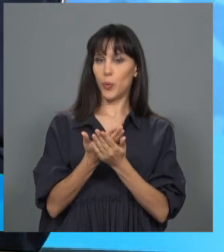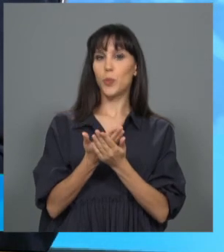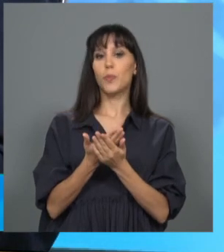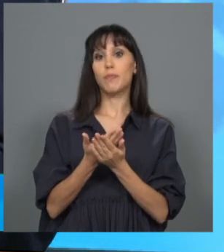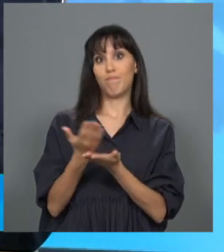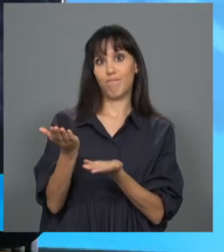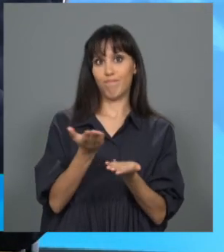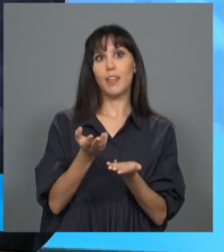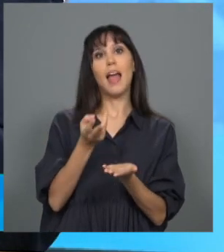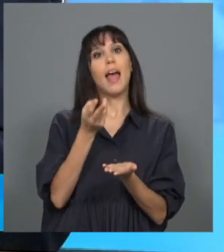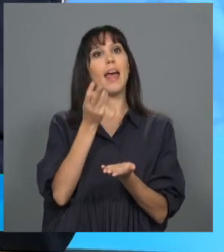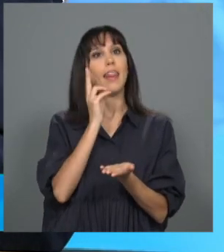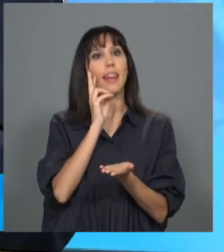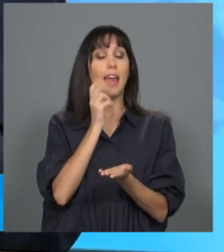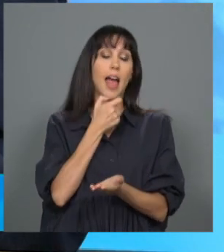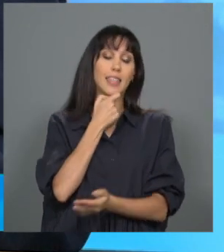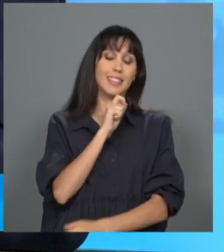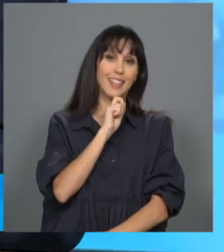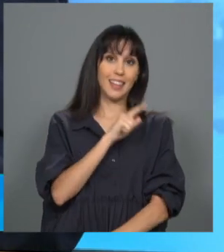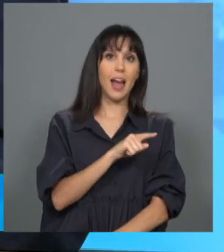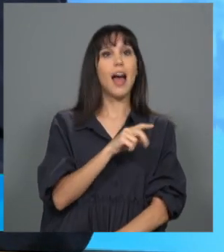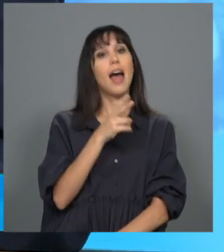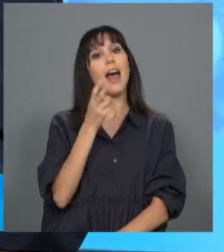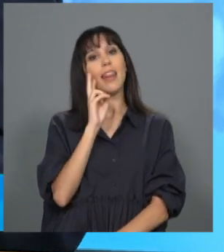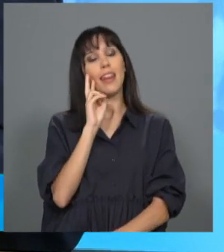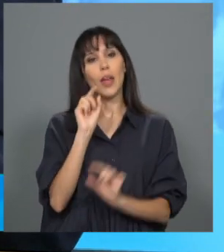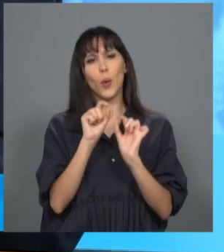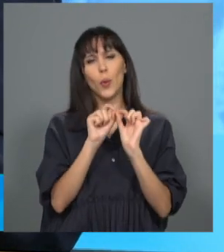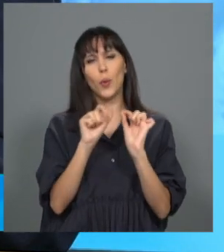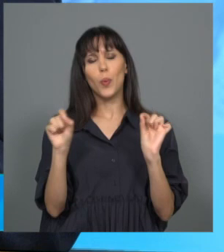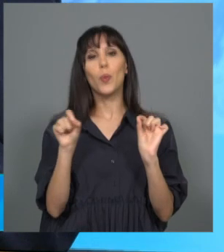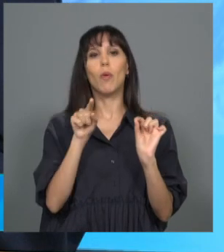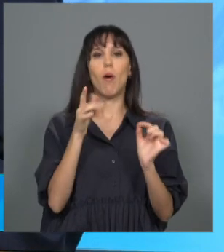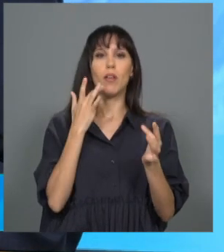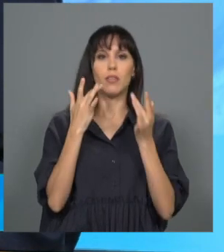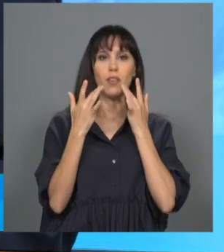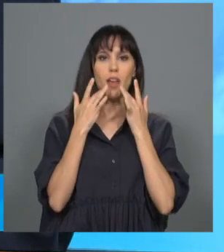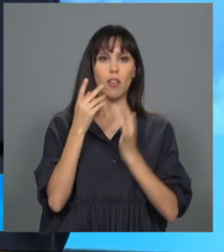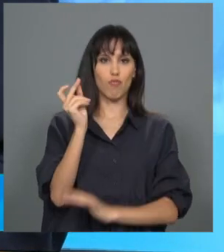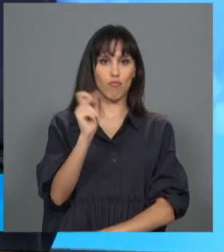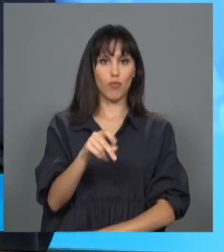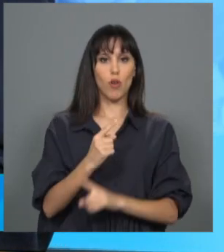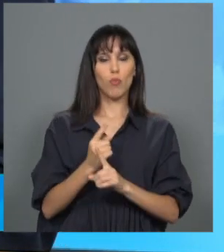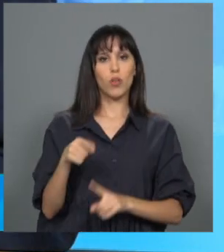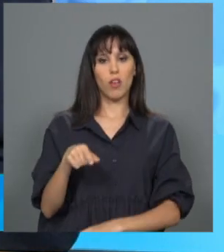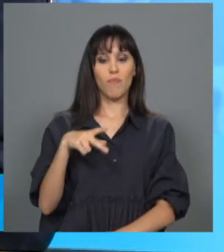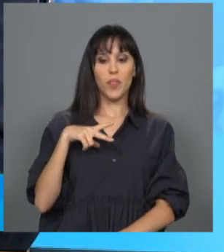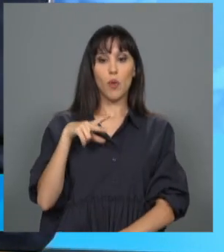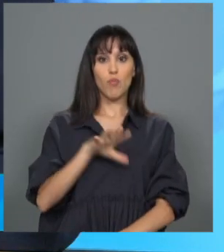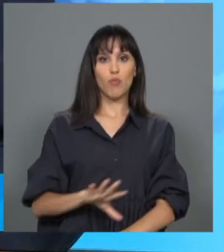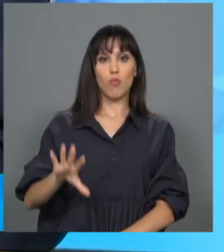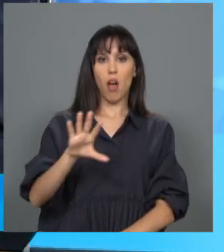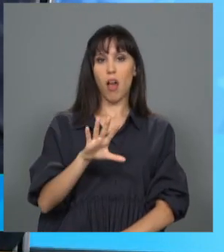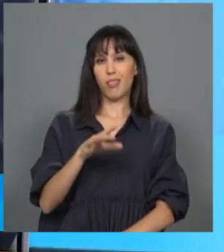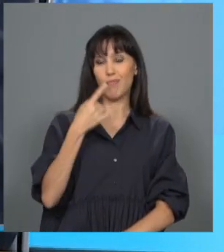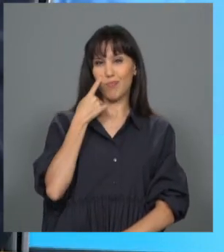assistir, na medida do possível, a este acontecimento, que em Portugal quase passa despercebido,